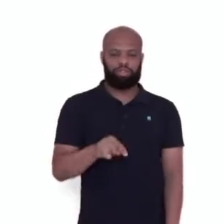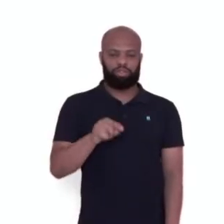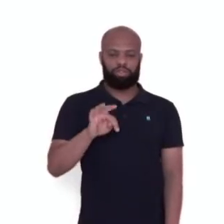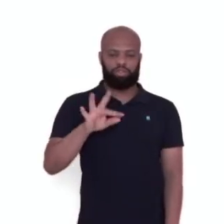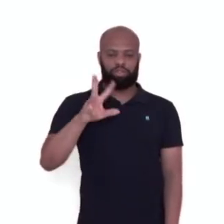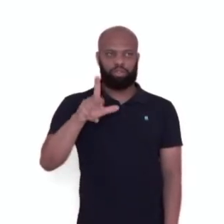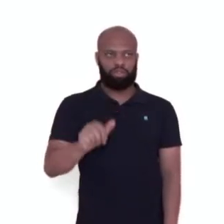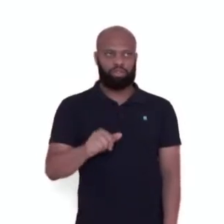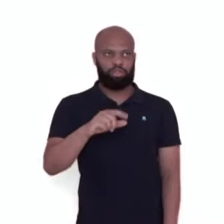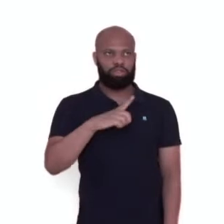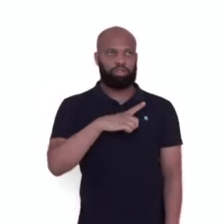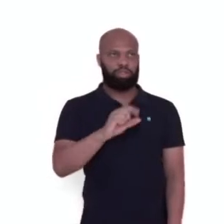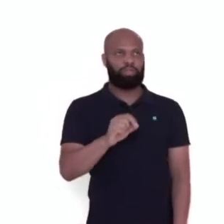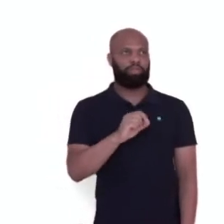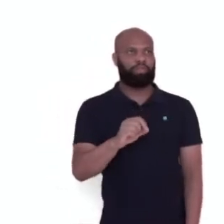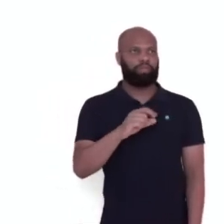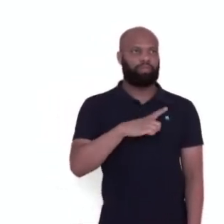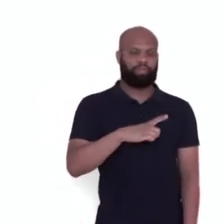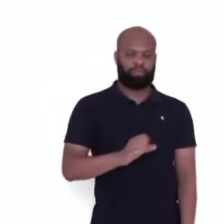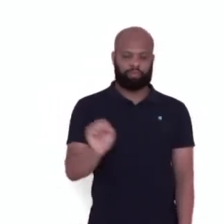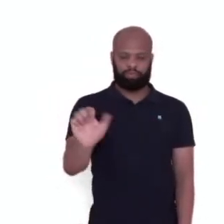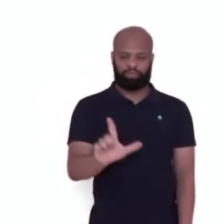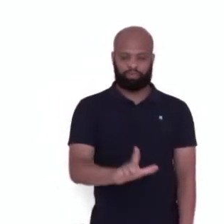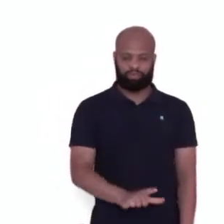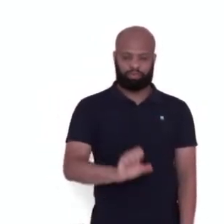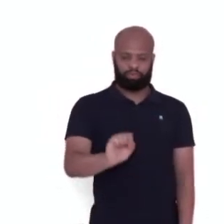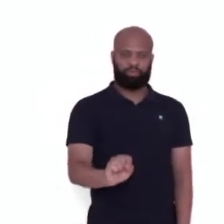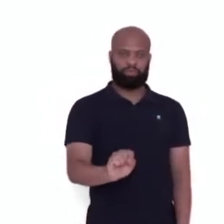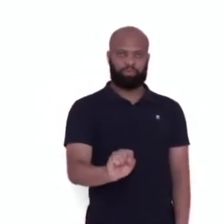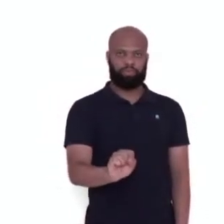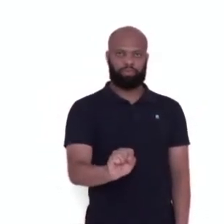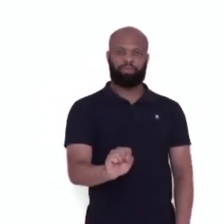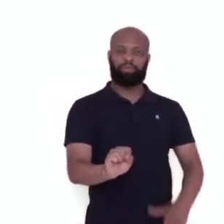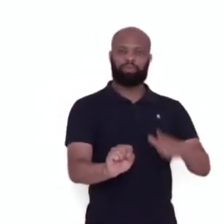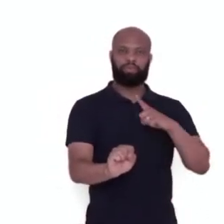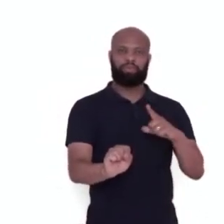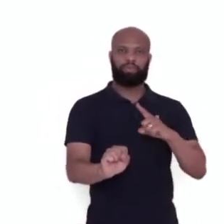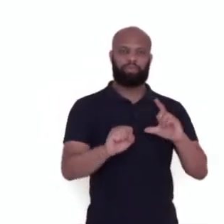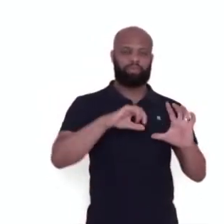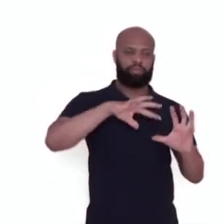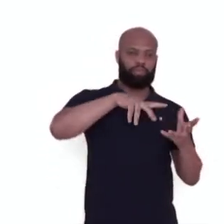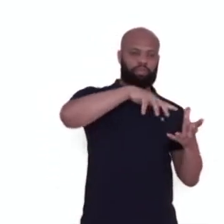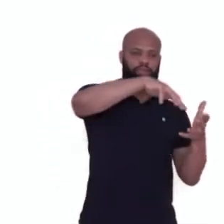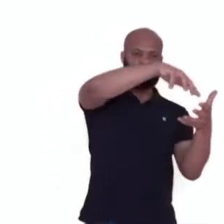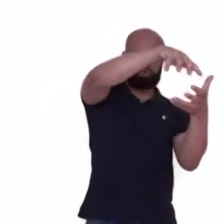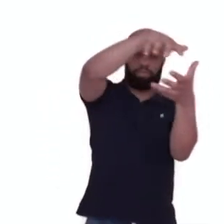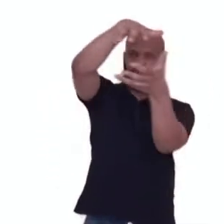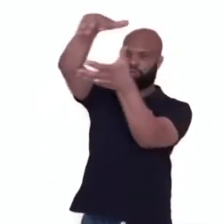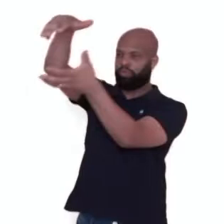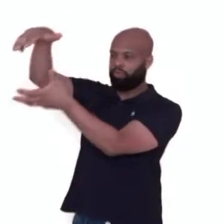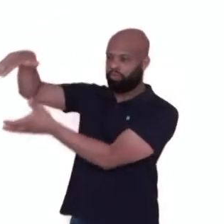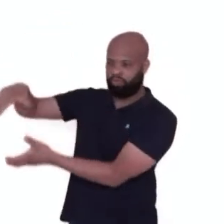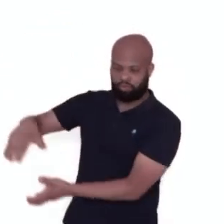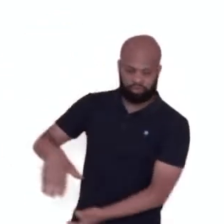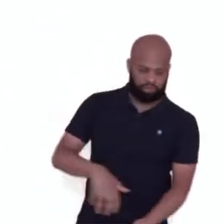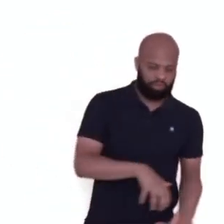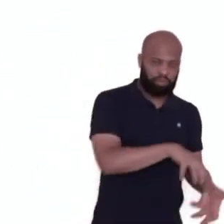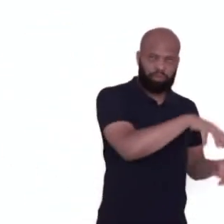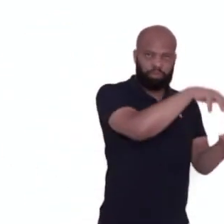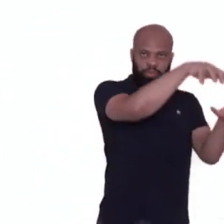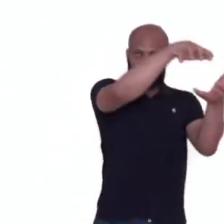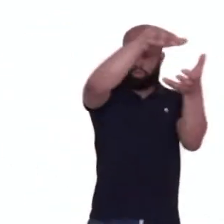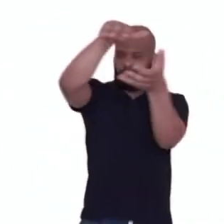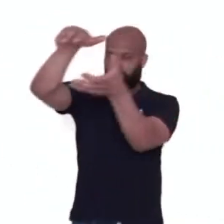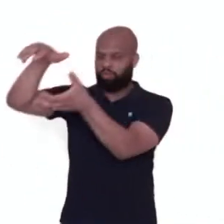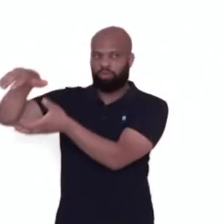o Sol e nós temos o planeta Terra realizando o seu movimento de translação. Repare bem, a Terra